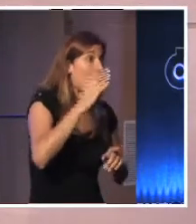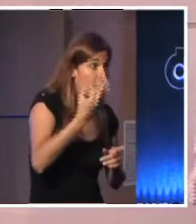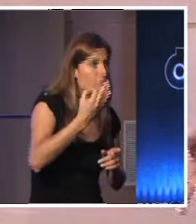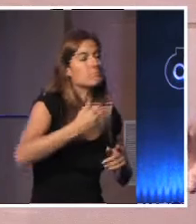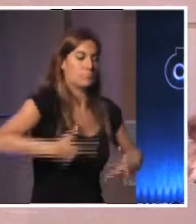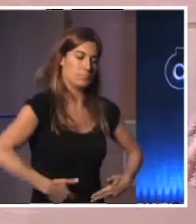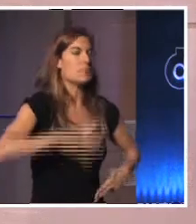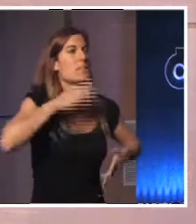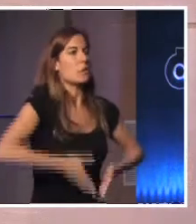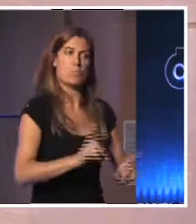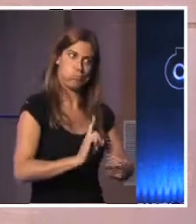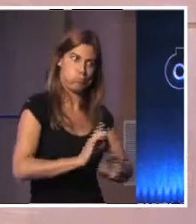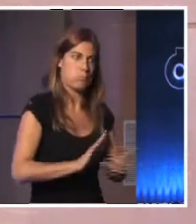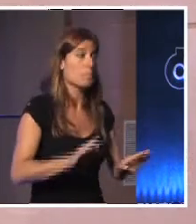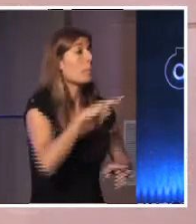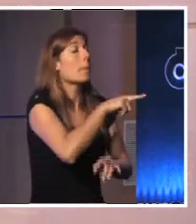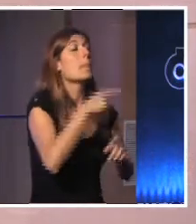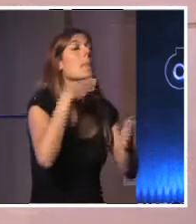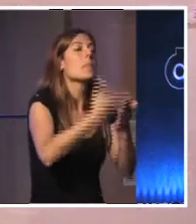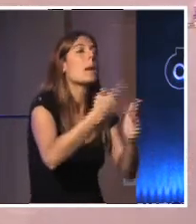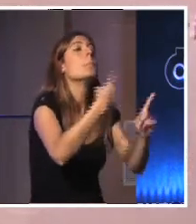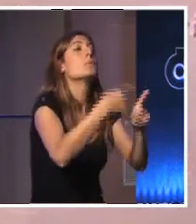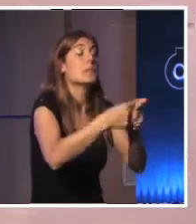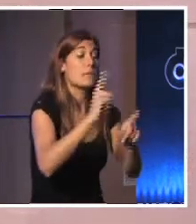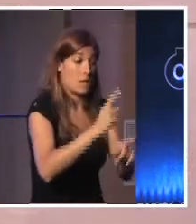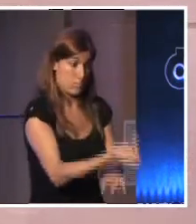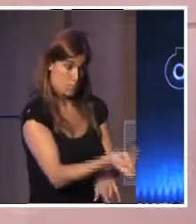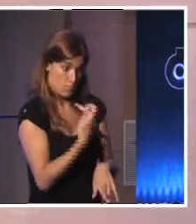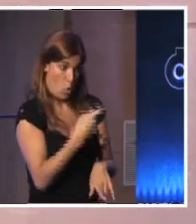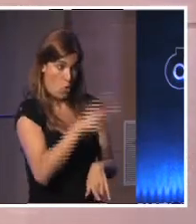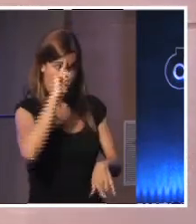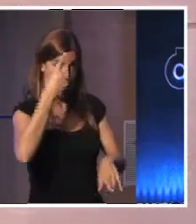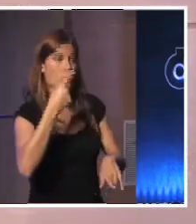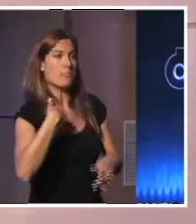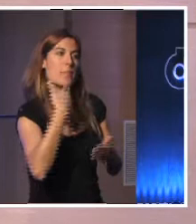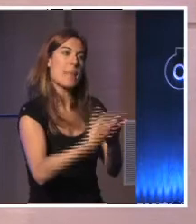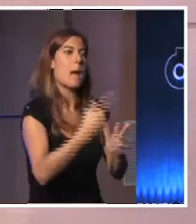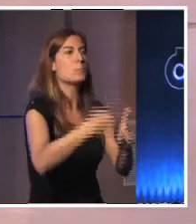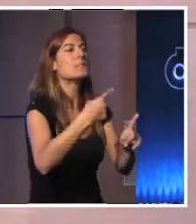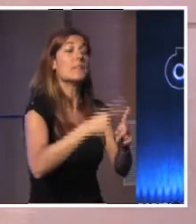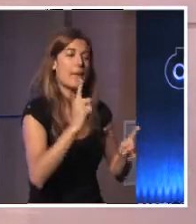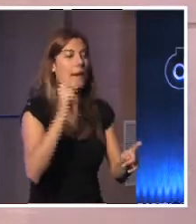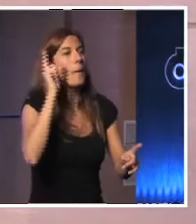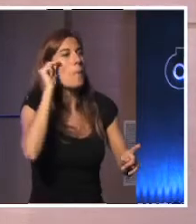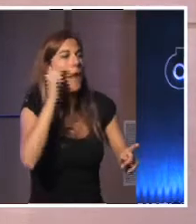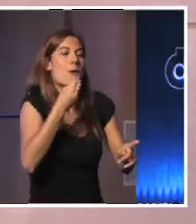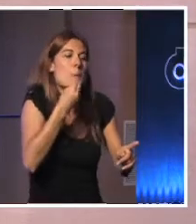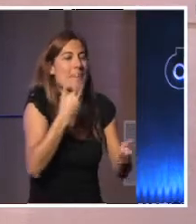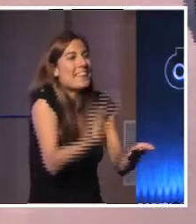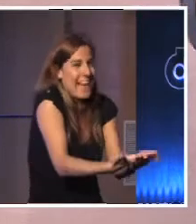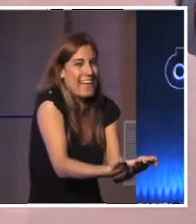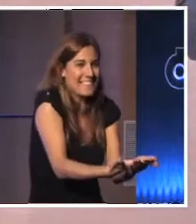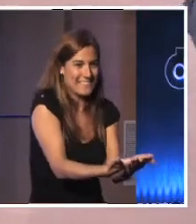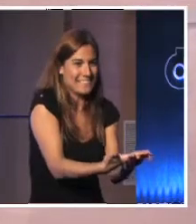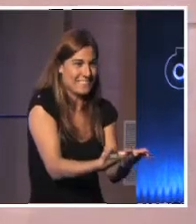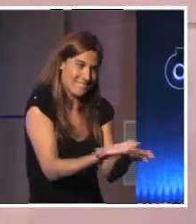Reforço positivo. Os cães sinalizam, recebem um biscoito por isso. Associam o biscoito ao som e repetem-no. Depois